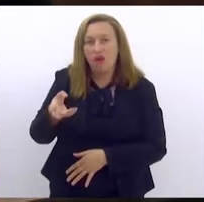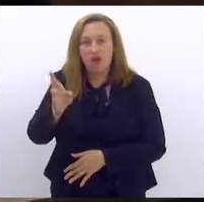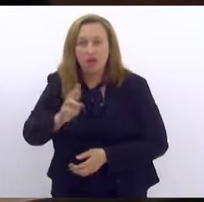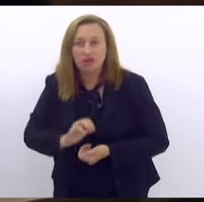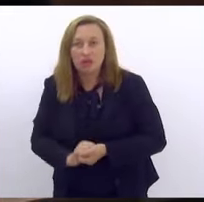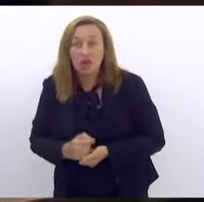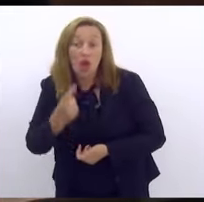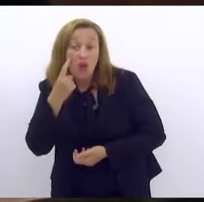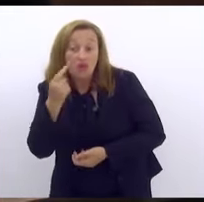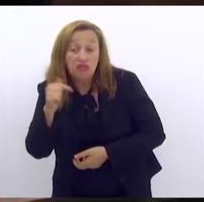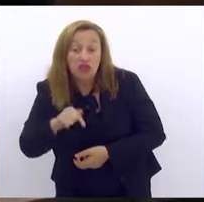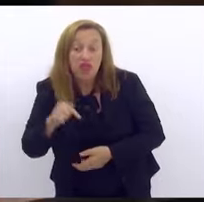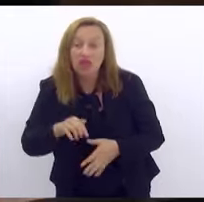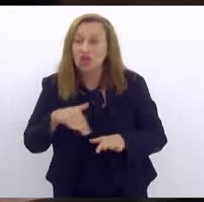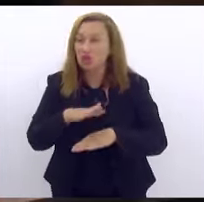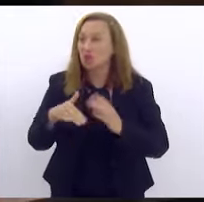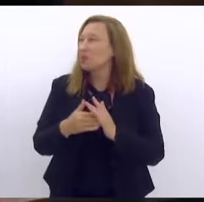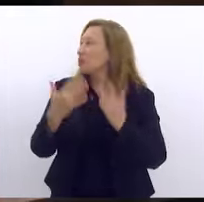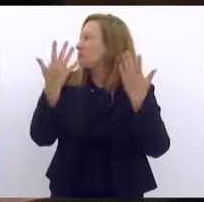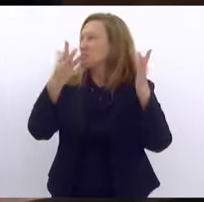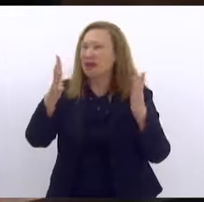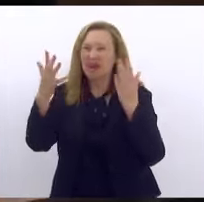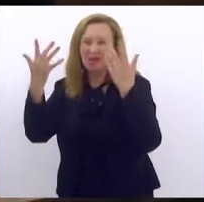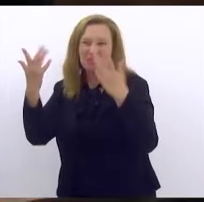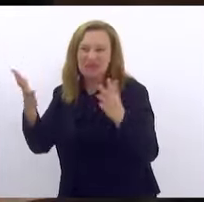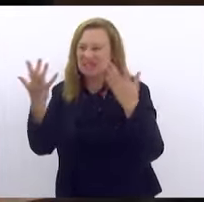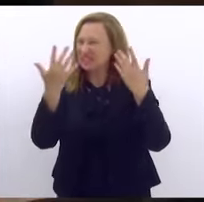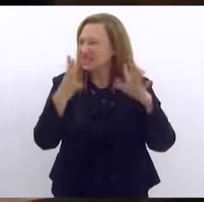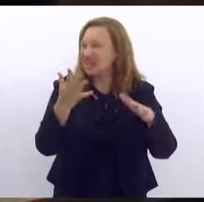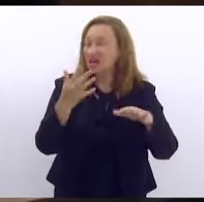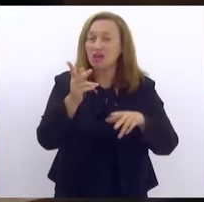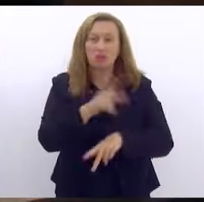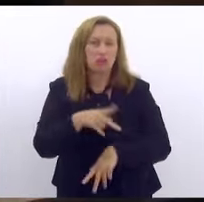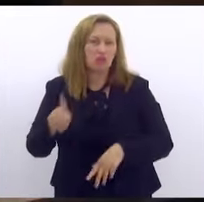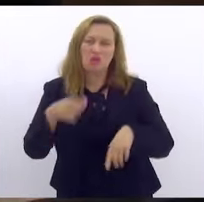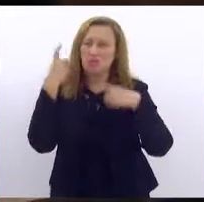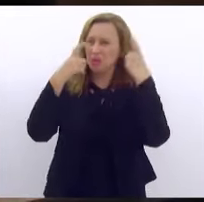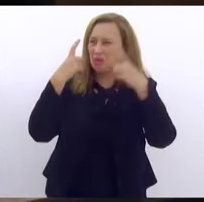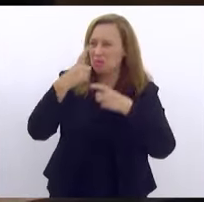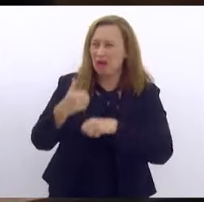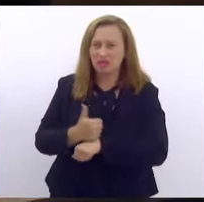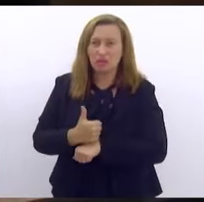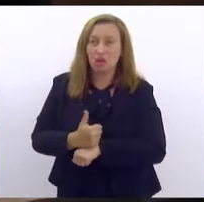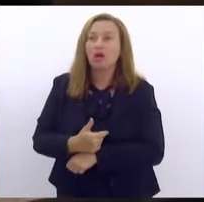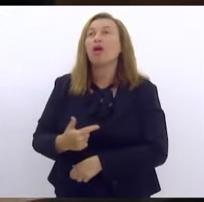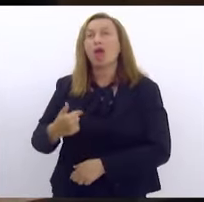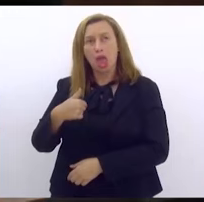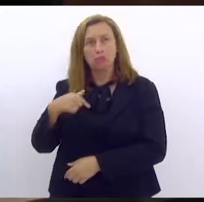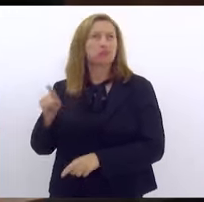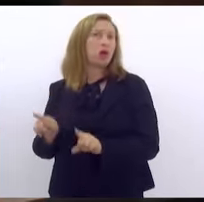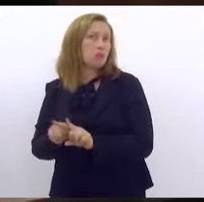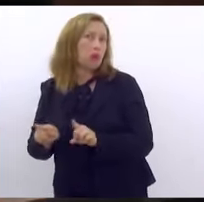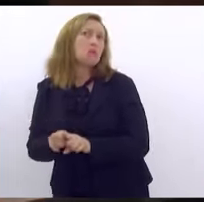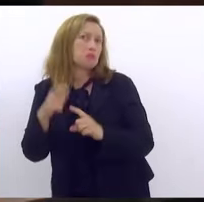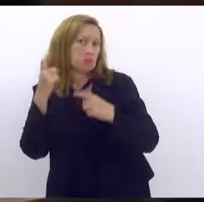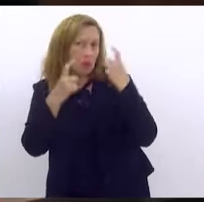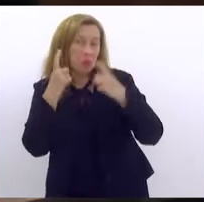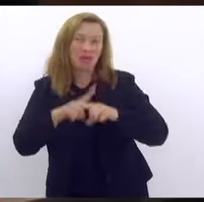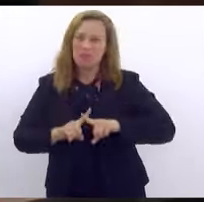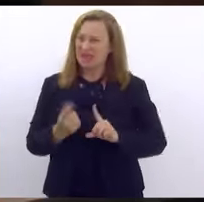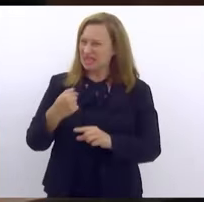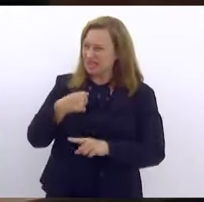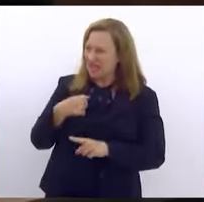hoje parabenizando, né, os professores, preocupados com a carreira dos professores. Eu também sou preocupado, mas eu não